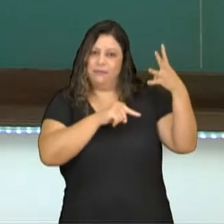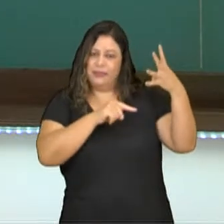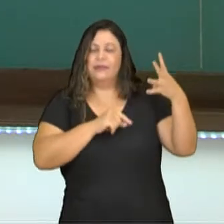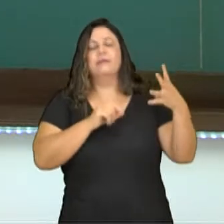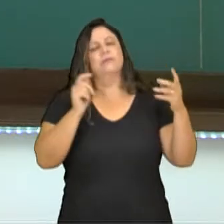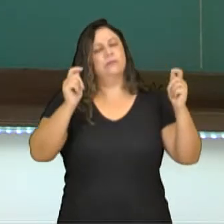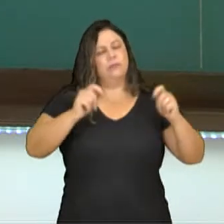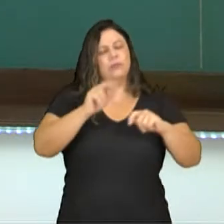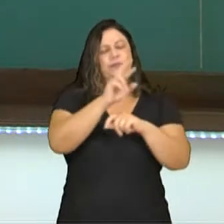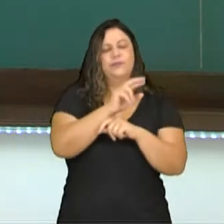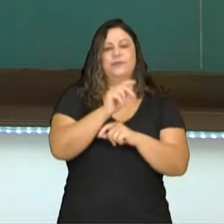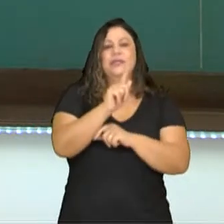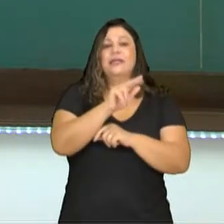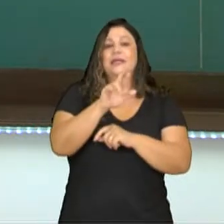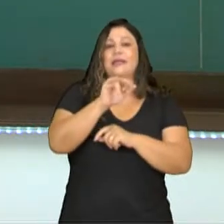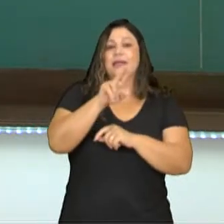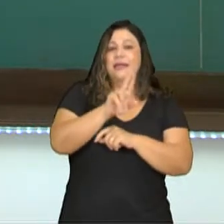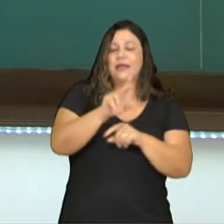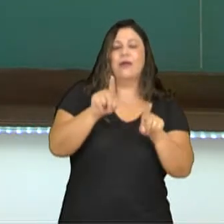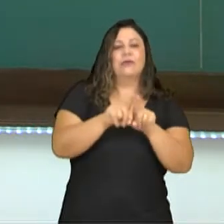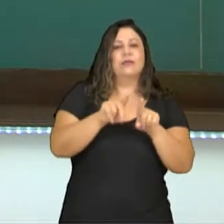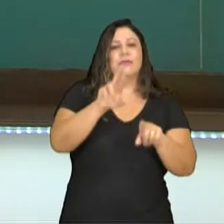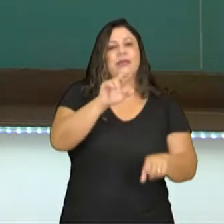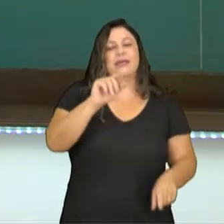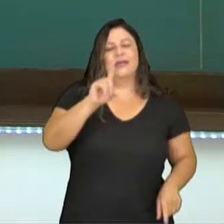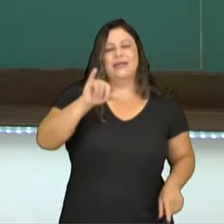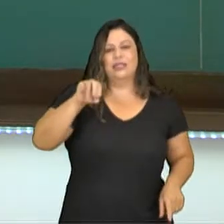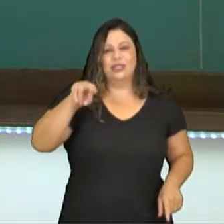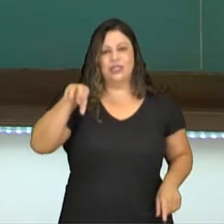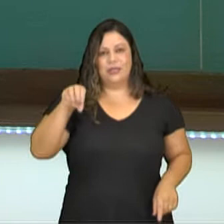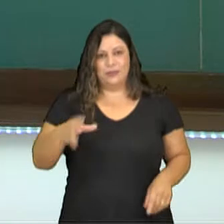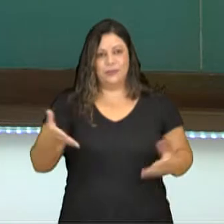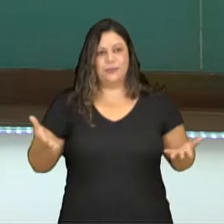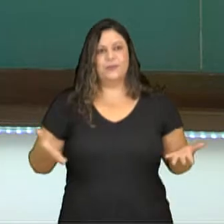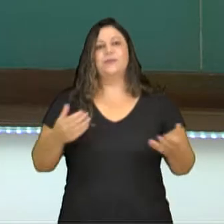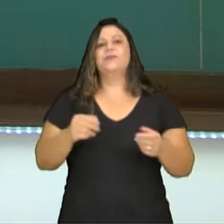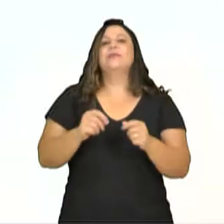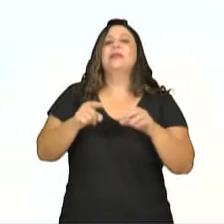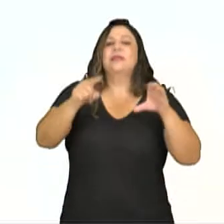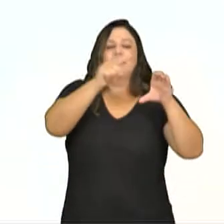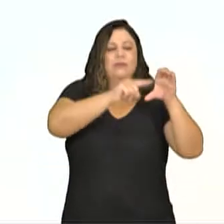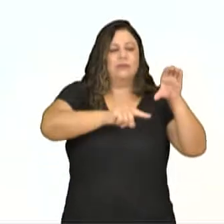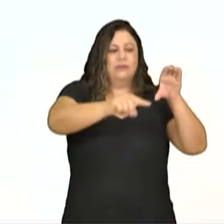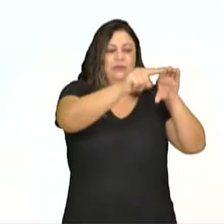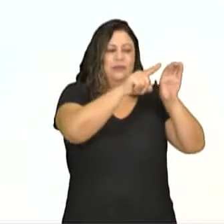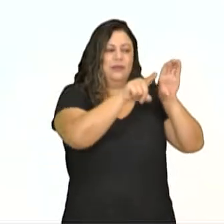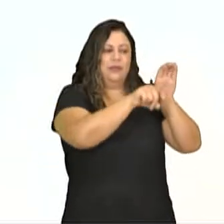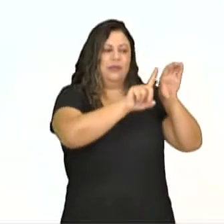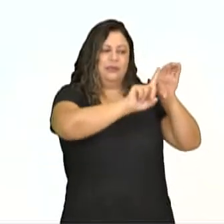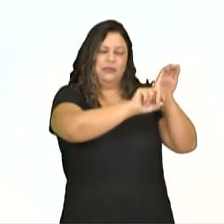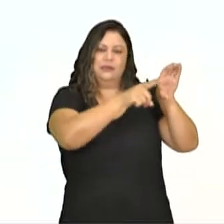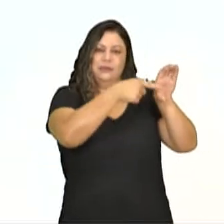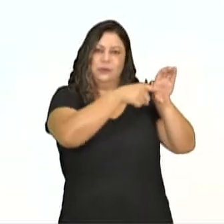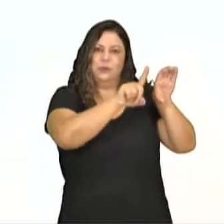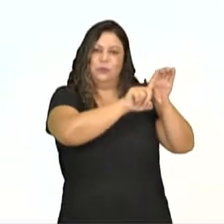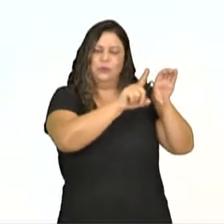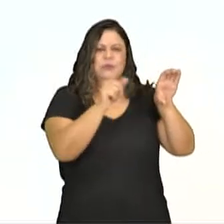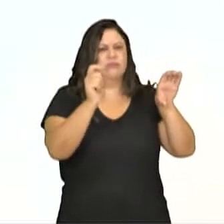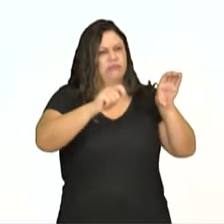em radianos, nós já vamos ver isso mais adiante. Então aqui, na circunferência trigonométrica, os